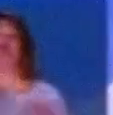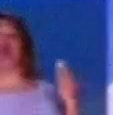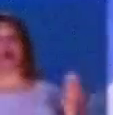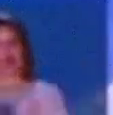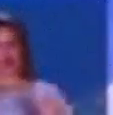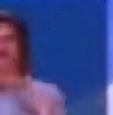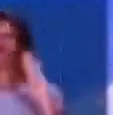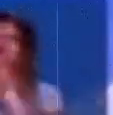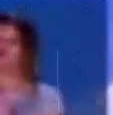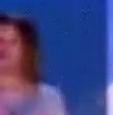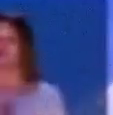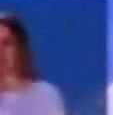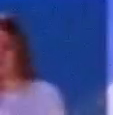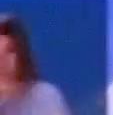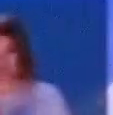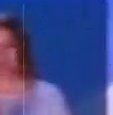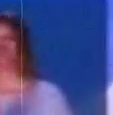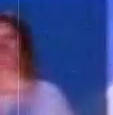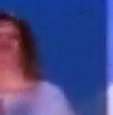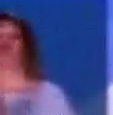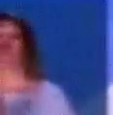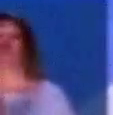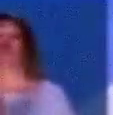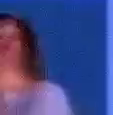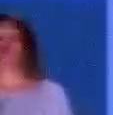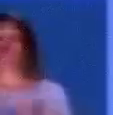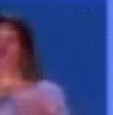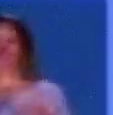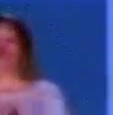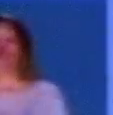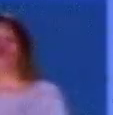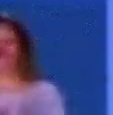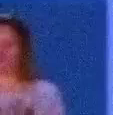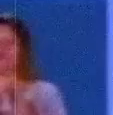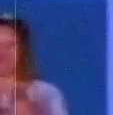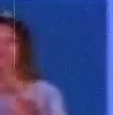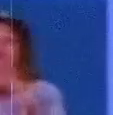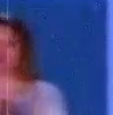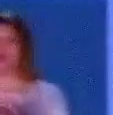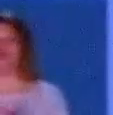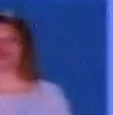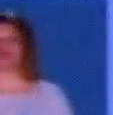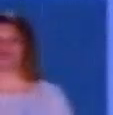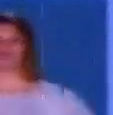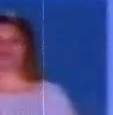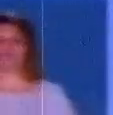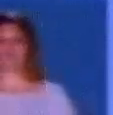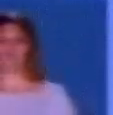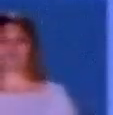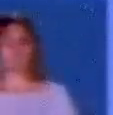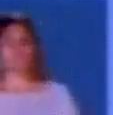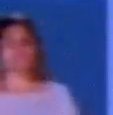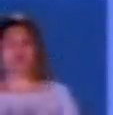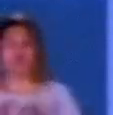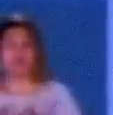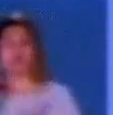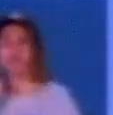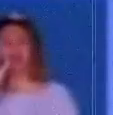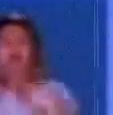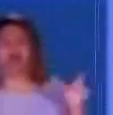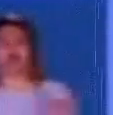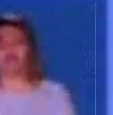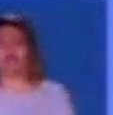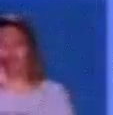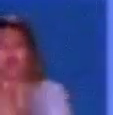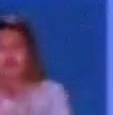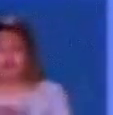candidato Cabo Daciolo, do Patriota. Por favor, Cabo Daciolo, a sua pergunta. Por gentileza, quais são os candidatos que eu